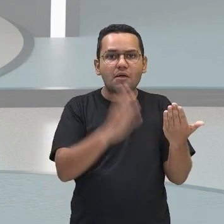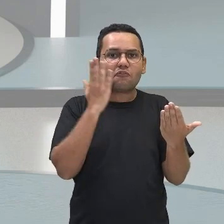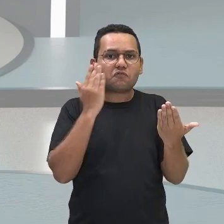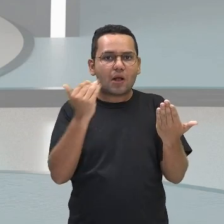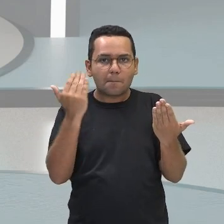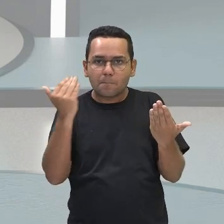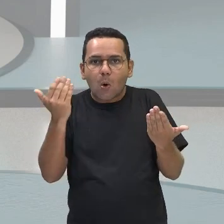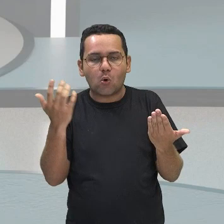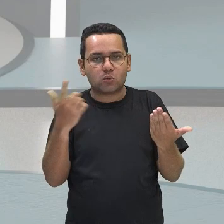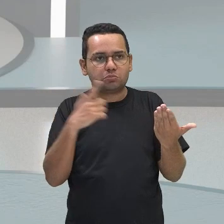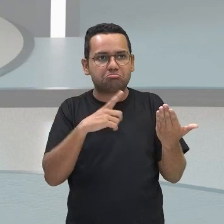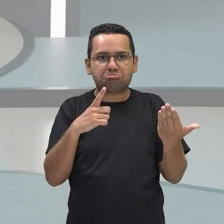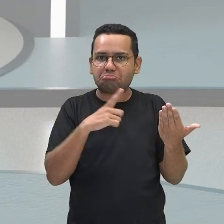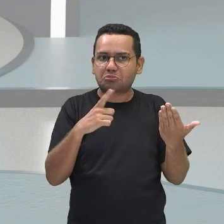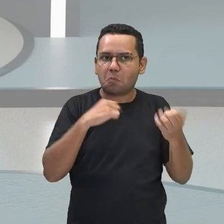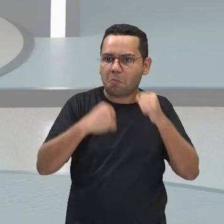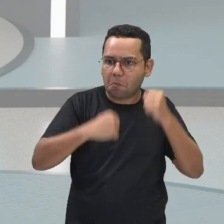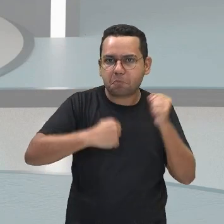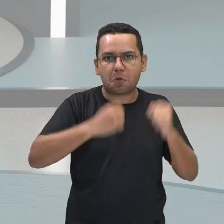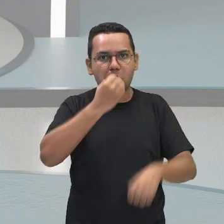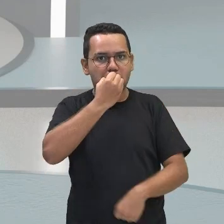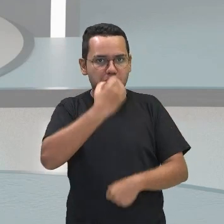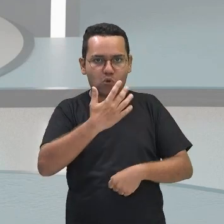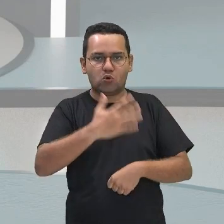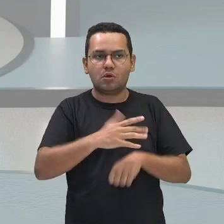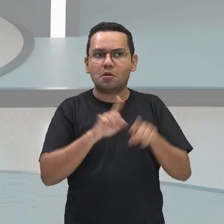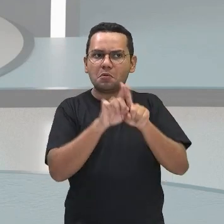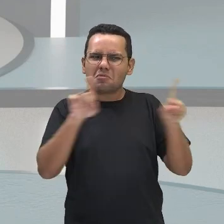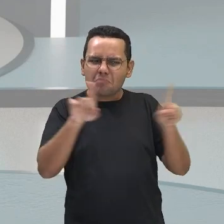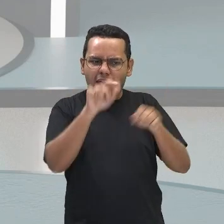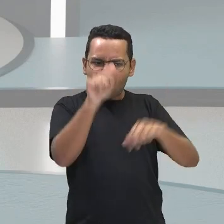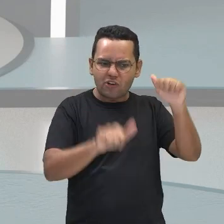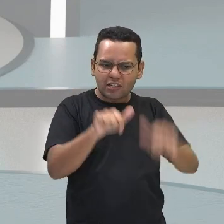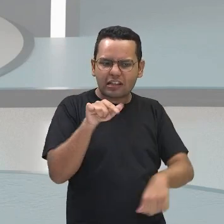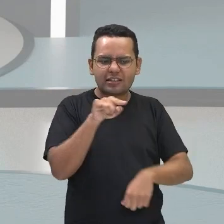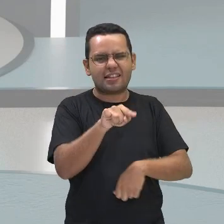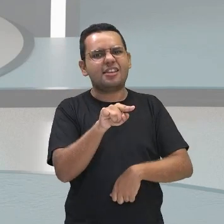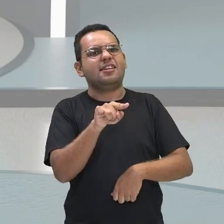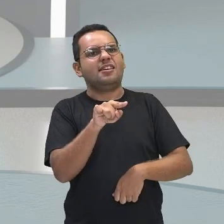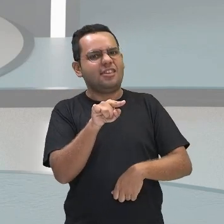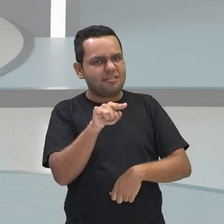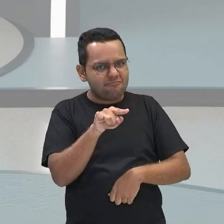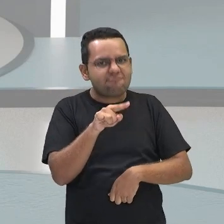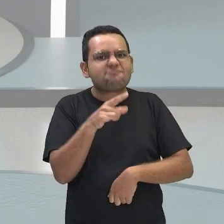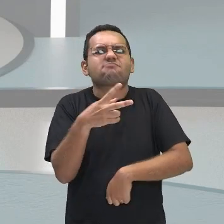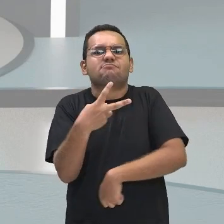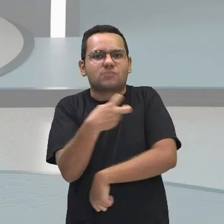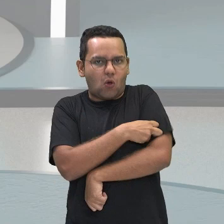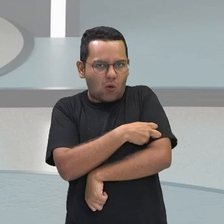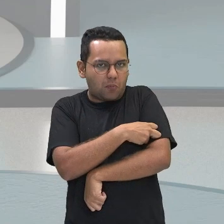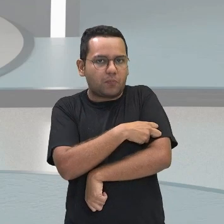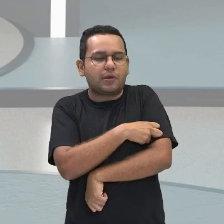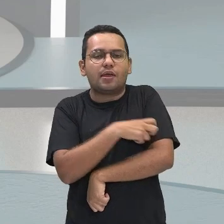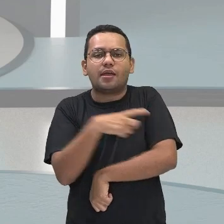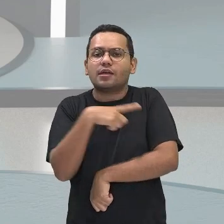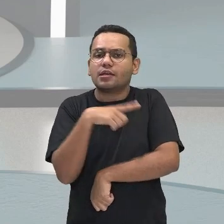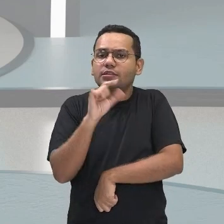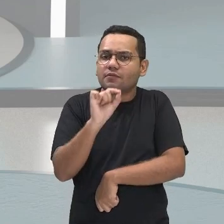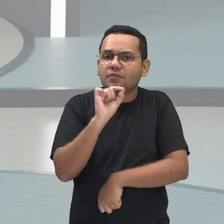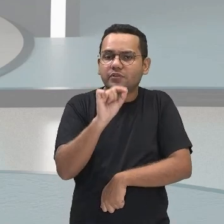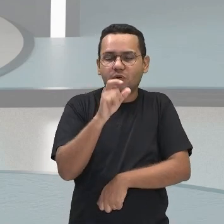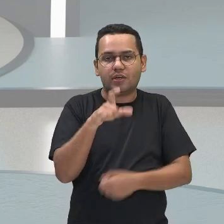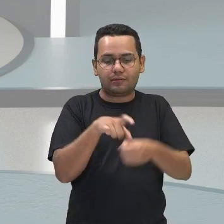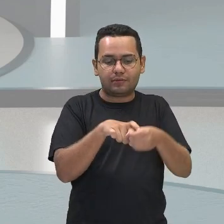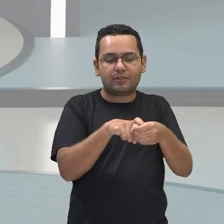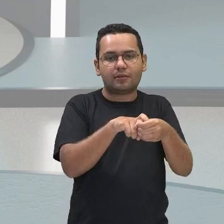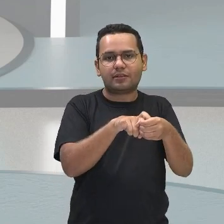hora. E quando foram fazer o teste nele, pegaram, não é isso? Eu acho que foi até suspenso por um período aí, ok? Tá bom?